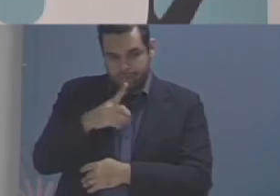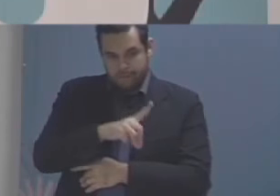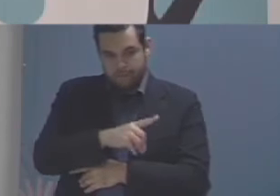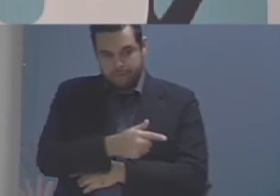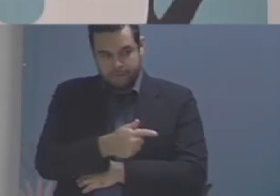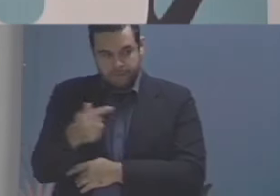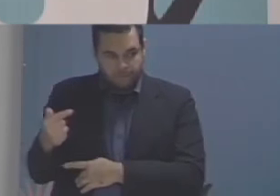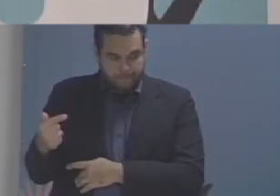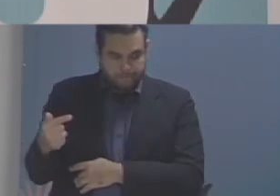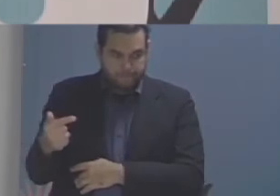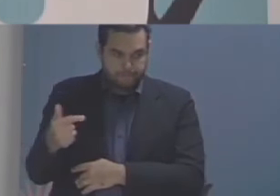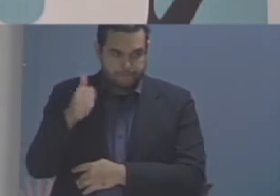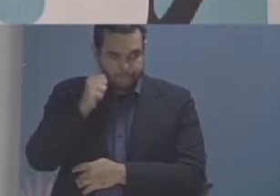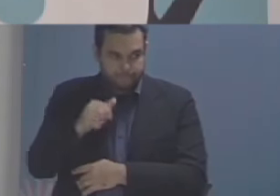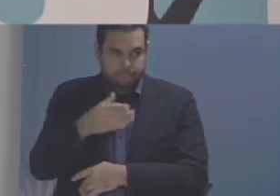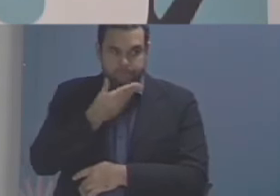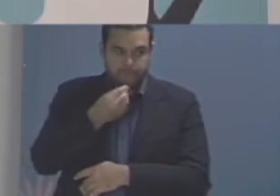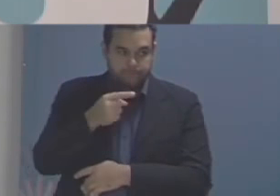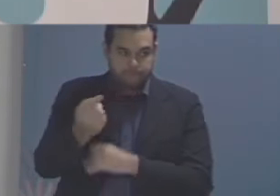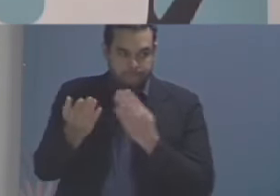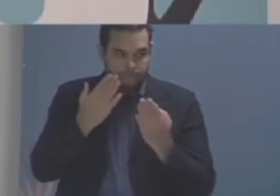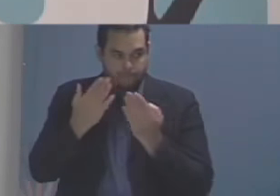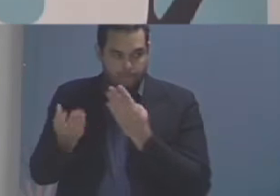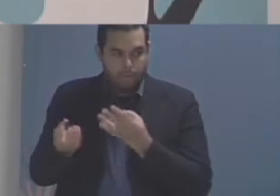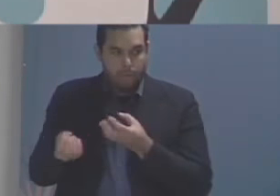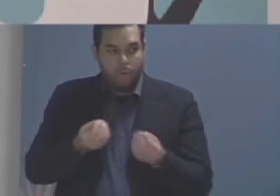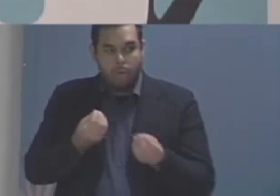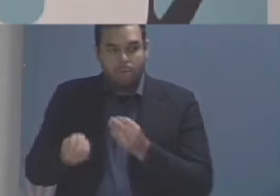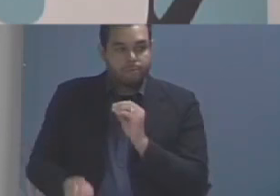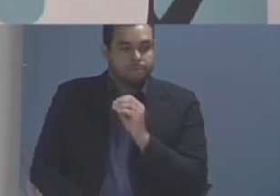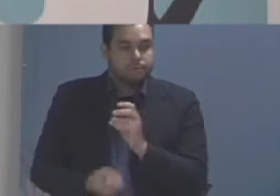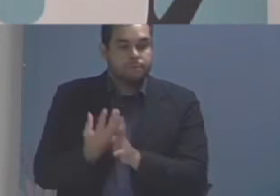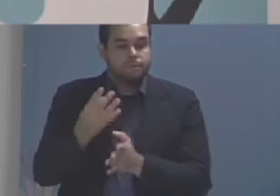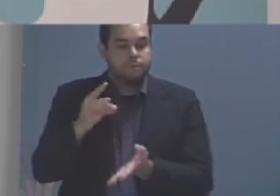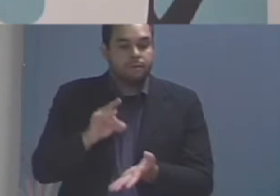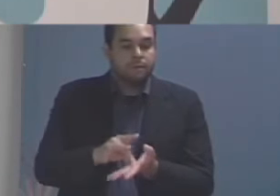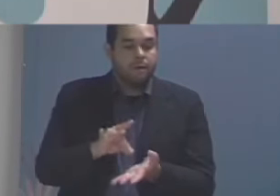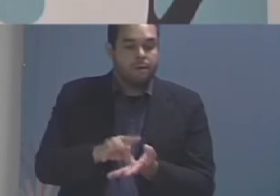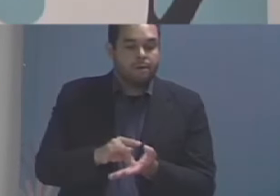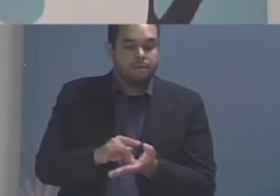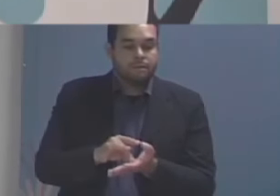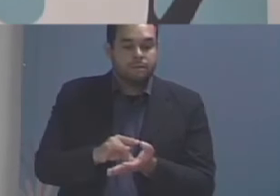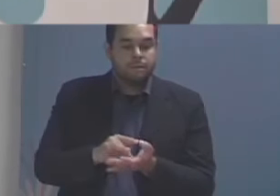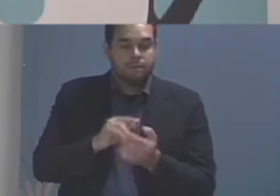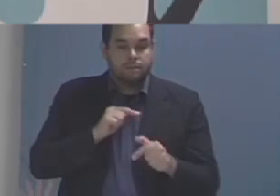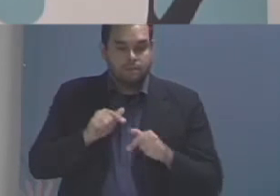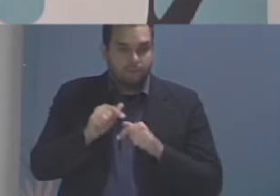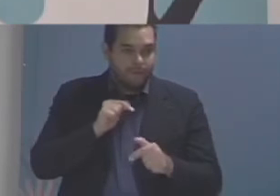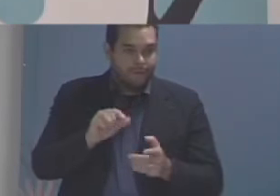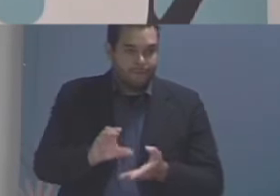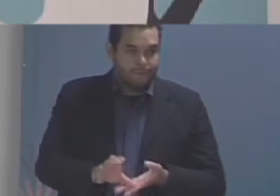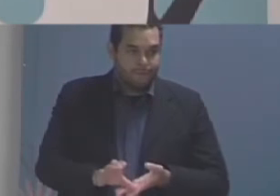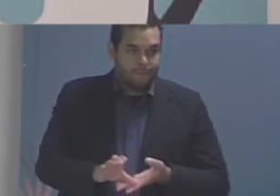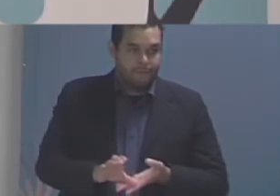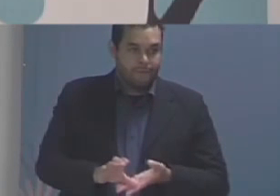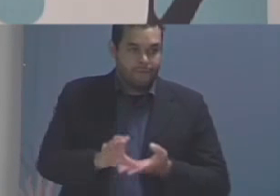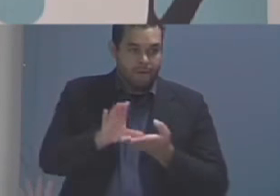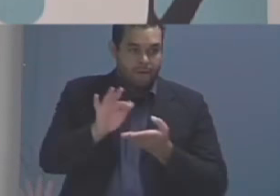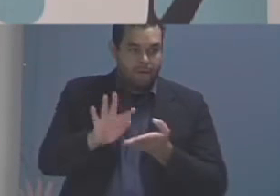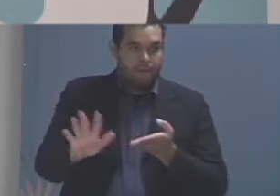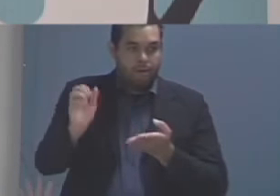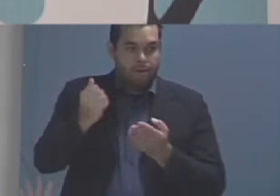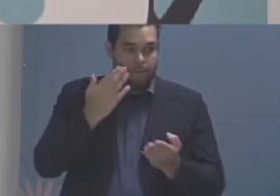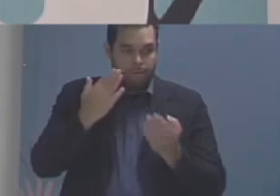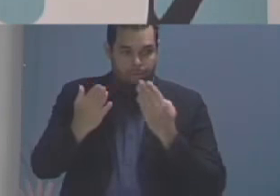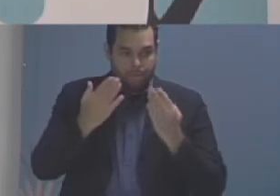psicólogas e psicólogos. Então, de que modo ele seria implantado para os servidores do Conselho Federal de Psicologia, já que esse